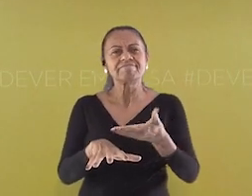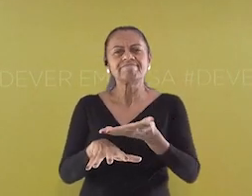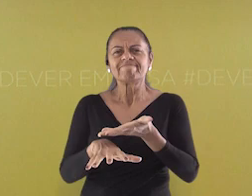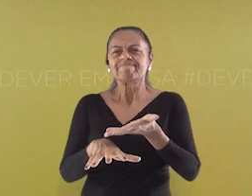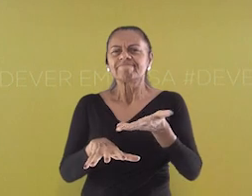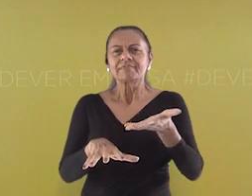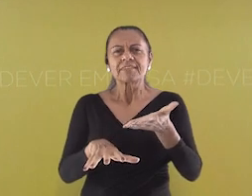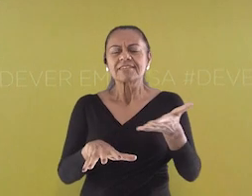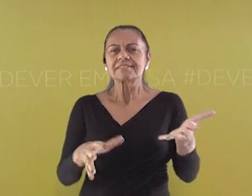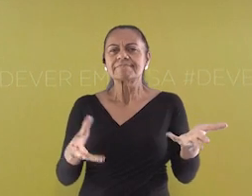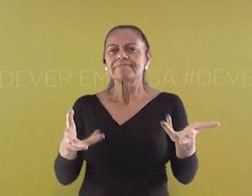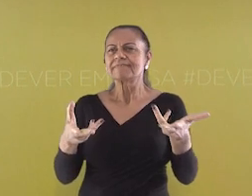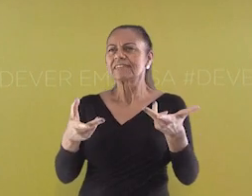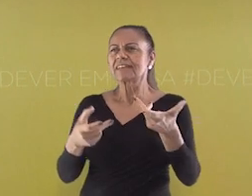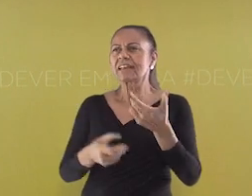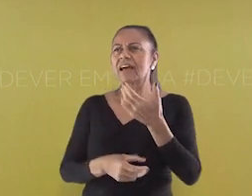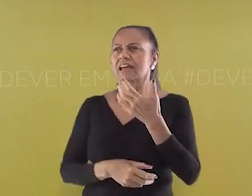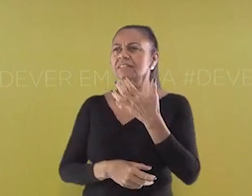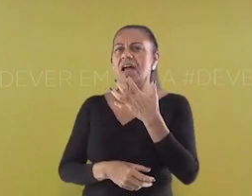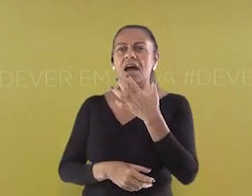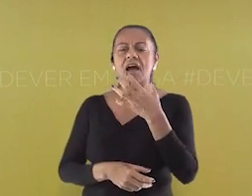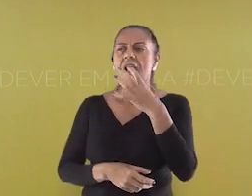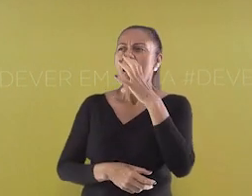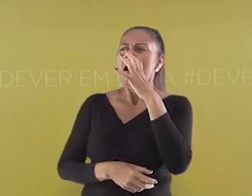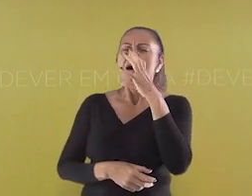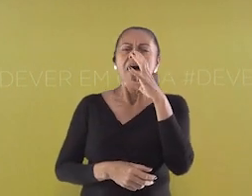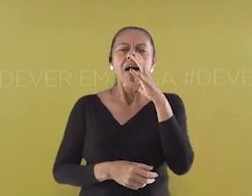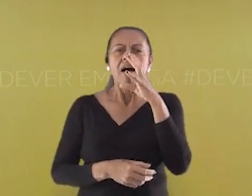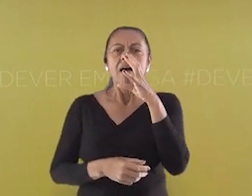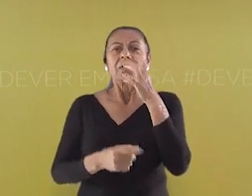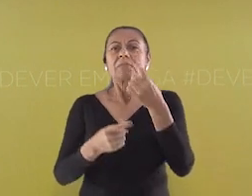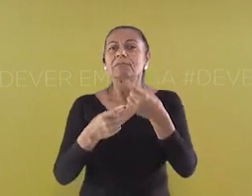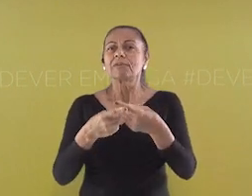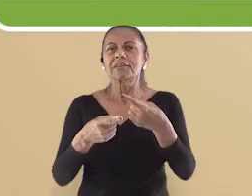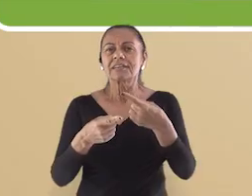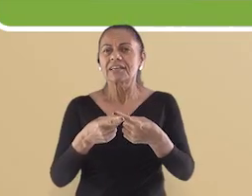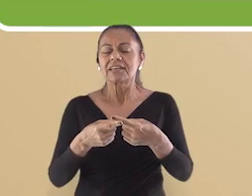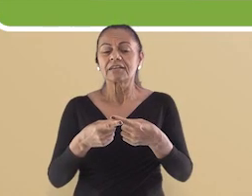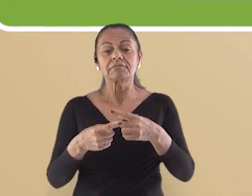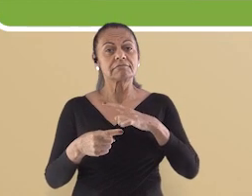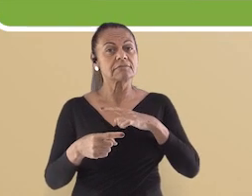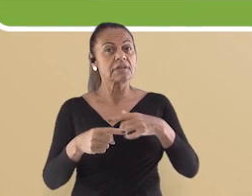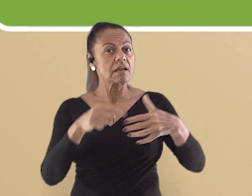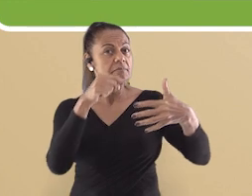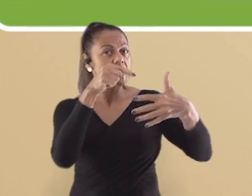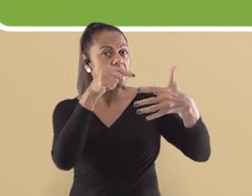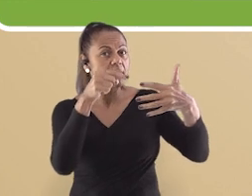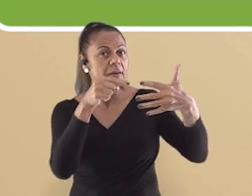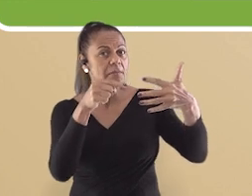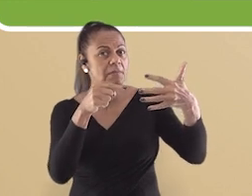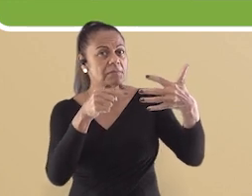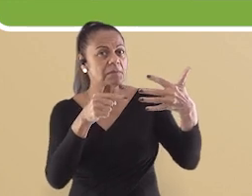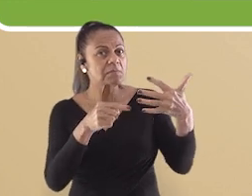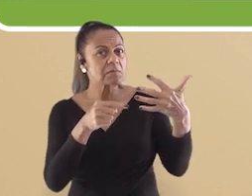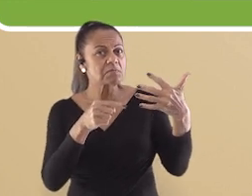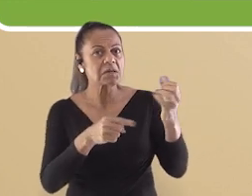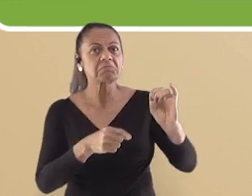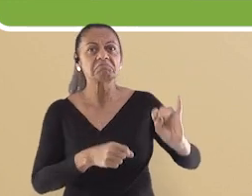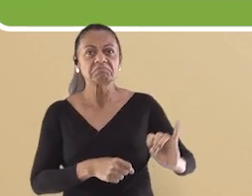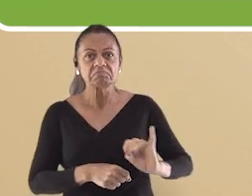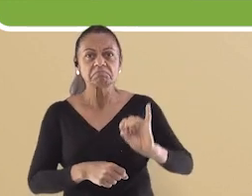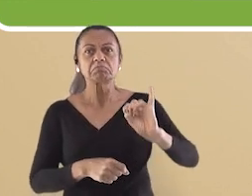nós? E qual é a importância desses registros fósseis? Por vários motivos podemos afirmar